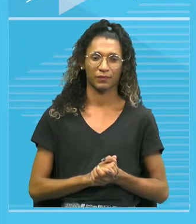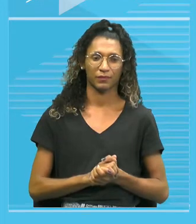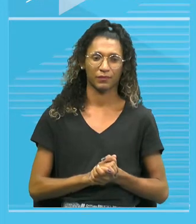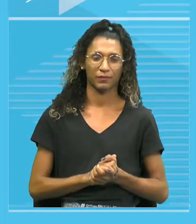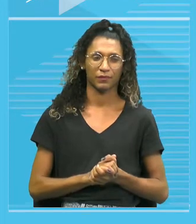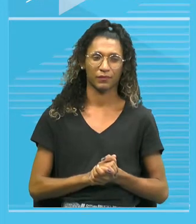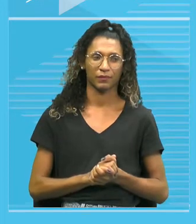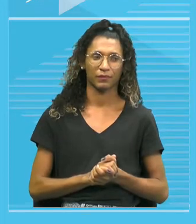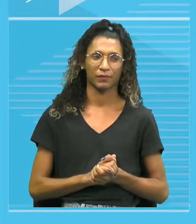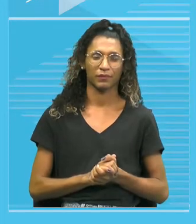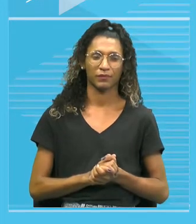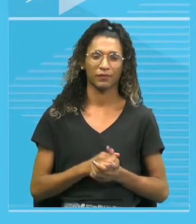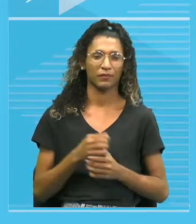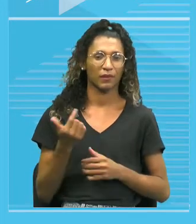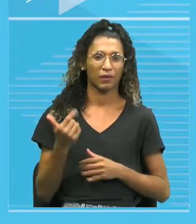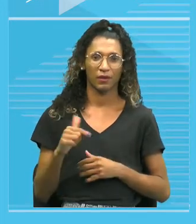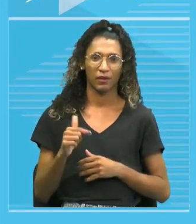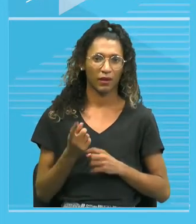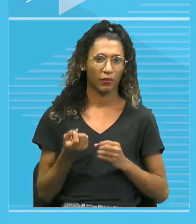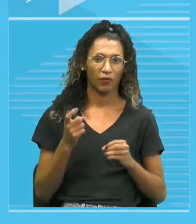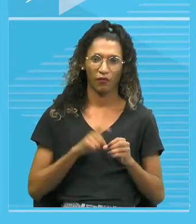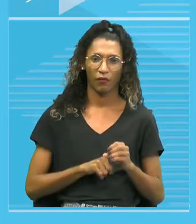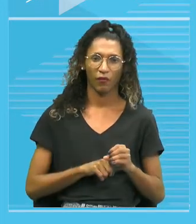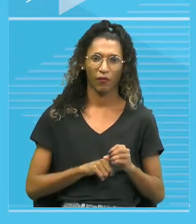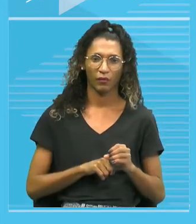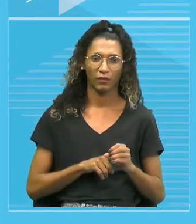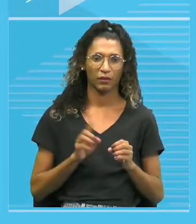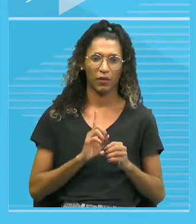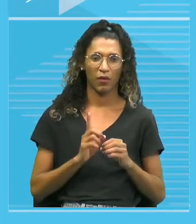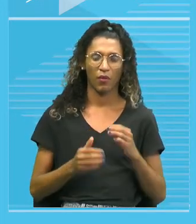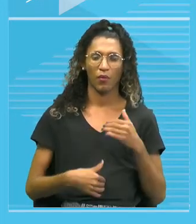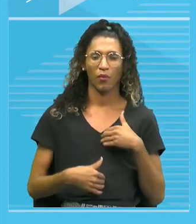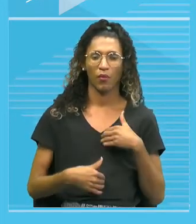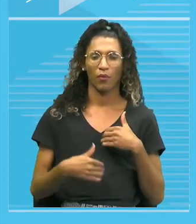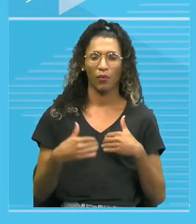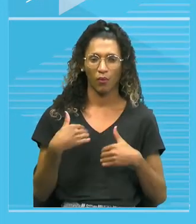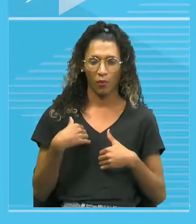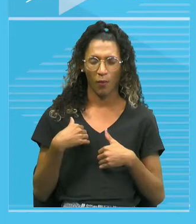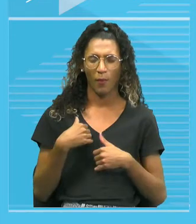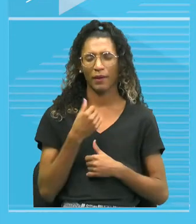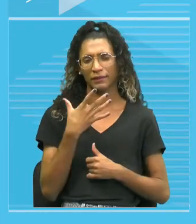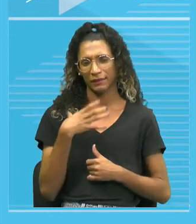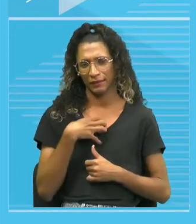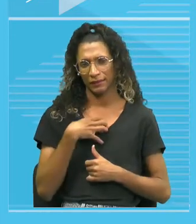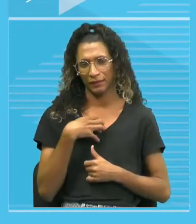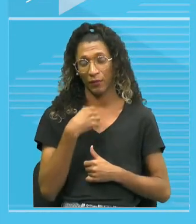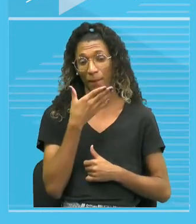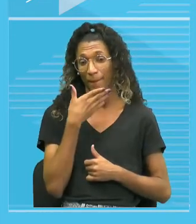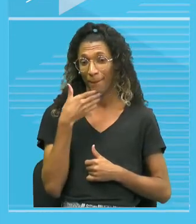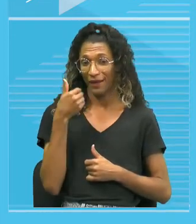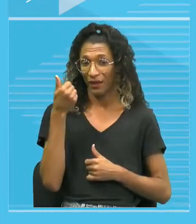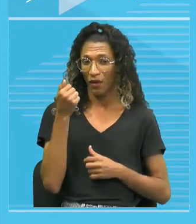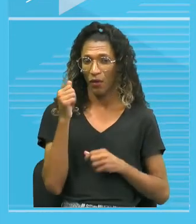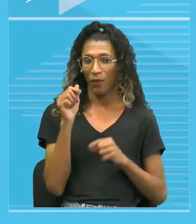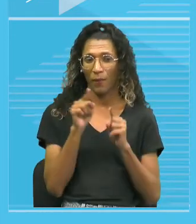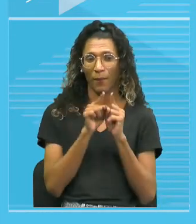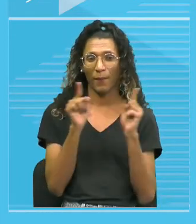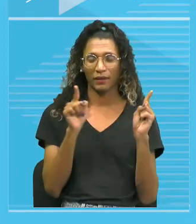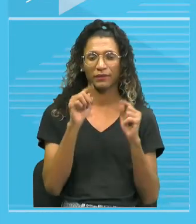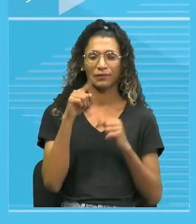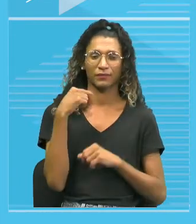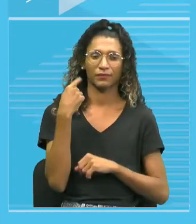não está havendo aí recuperação de nada. O organismo ali deu uma leve melhorada, mas mais à